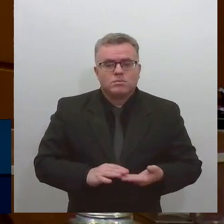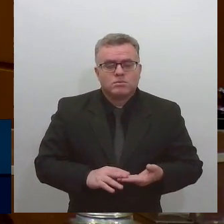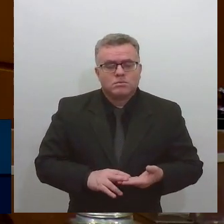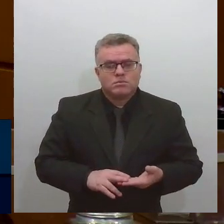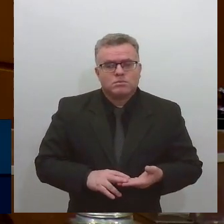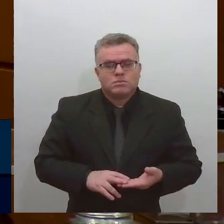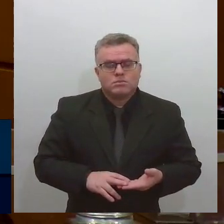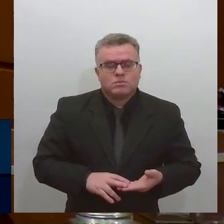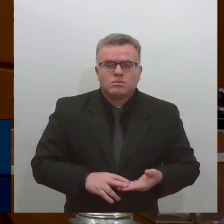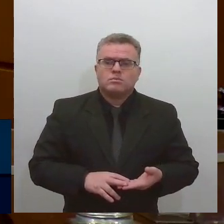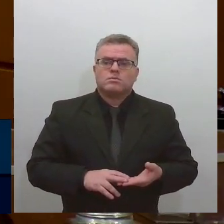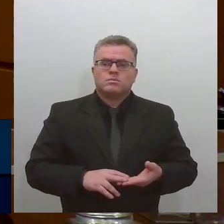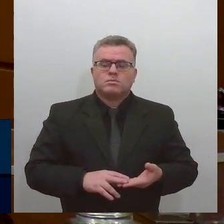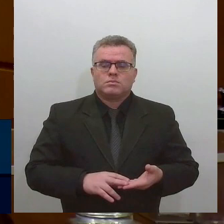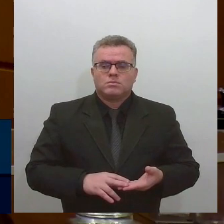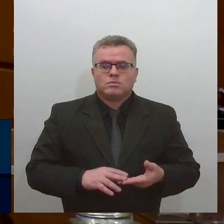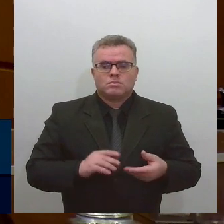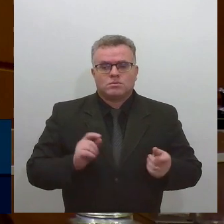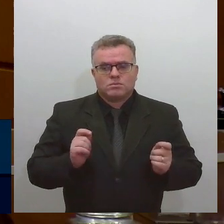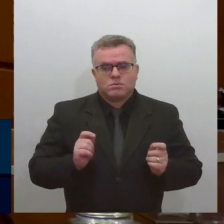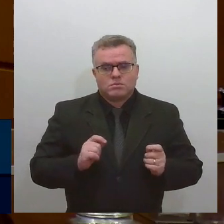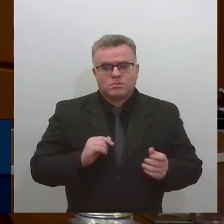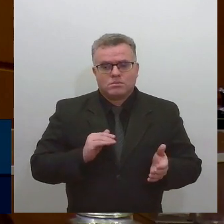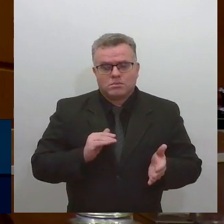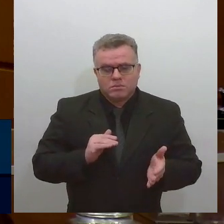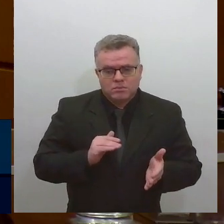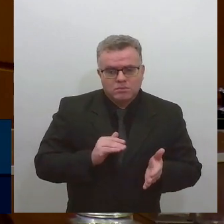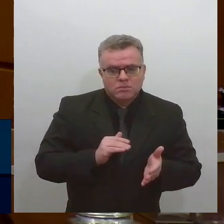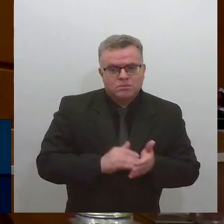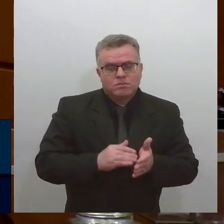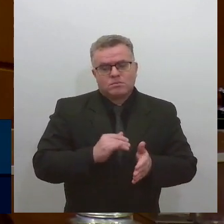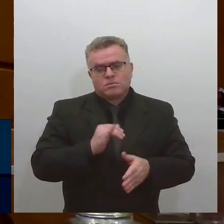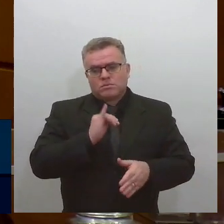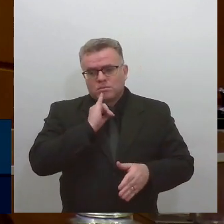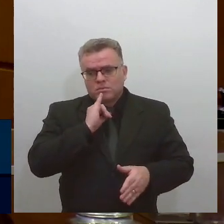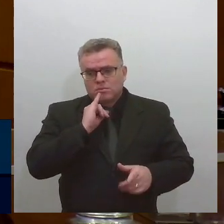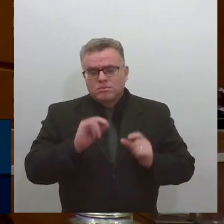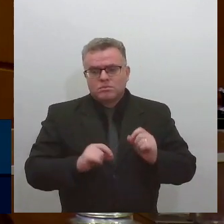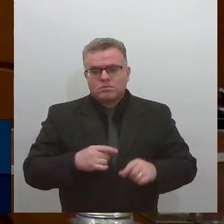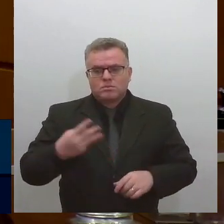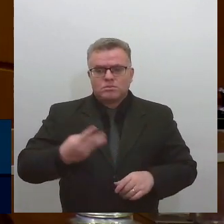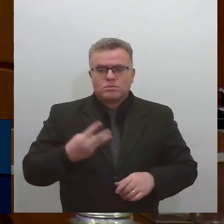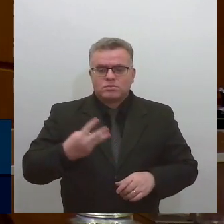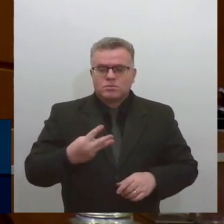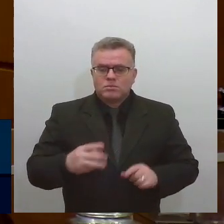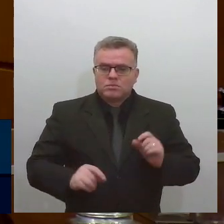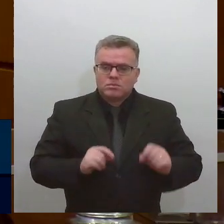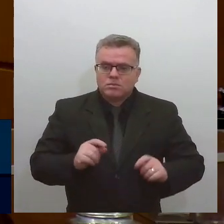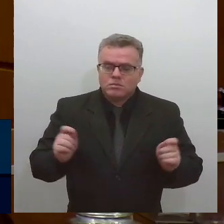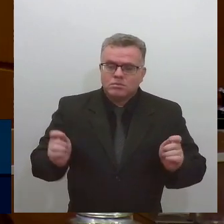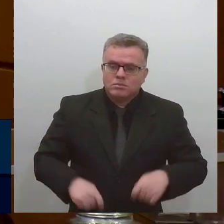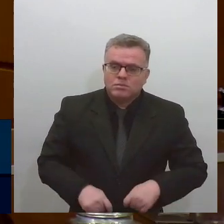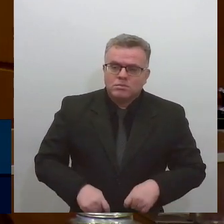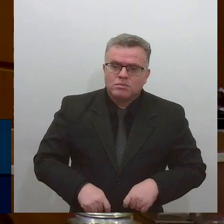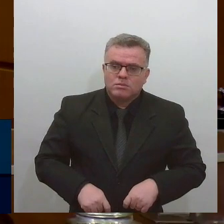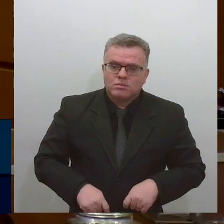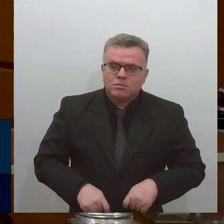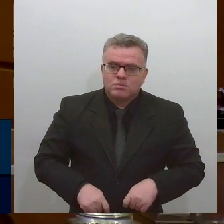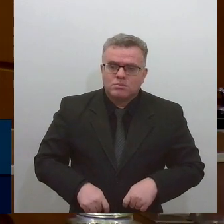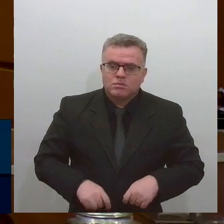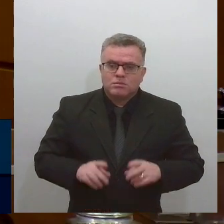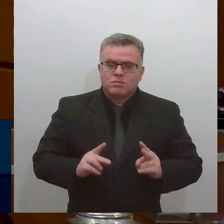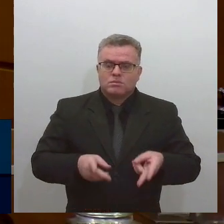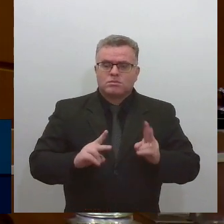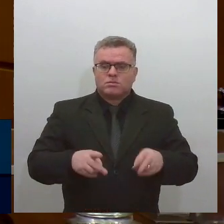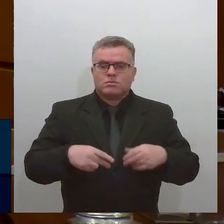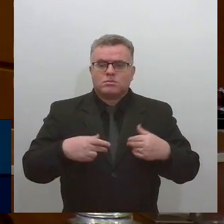vamos ter uma terceira fase que que é a terceira Me desculpe uma terceira etapa que que é a terceira etapa é de tabai até Carira